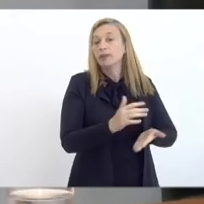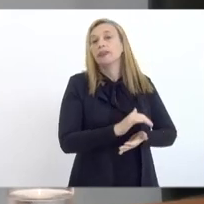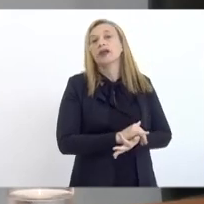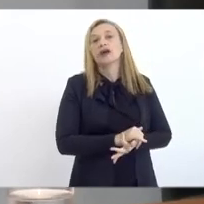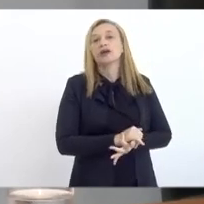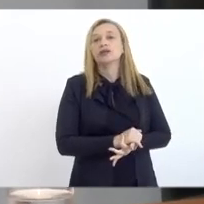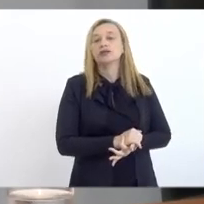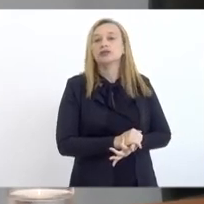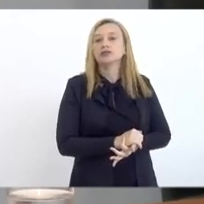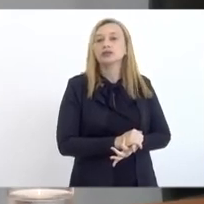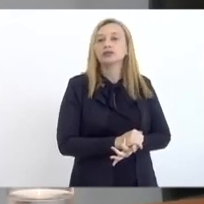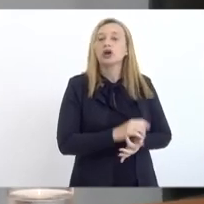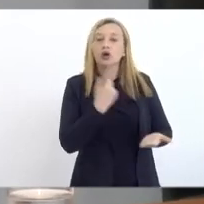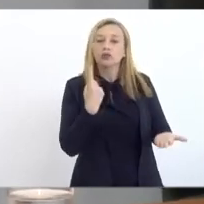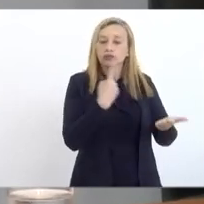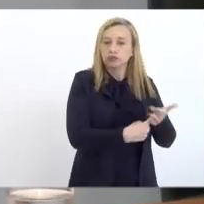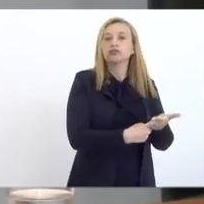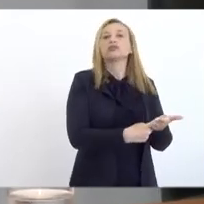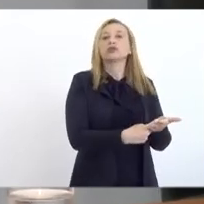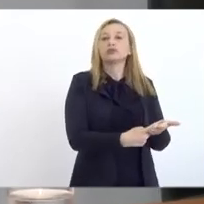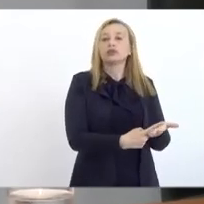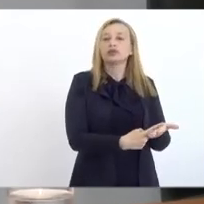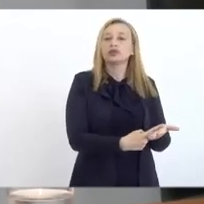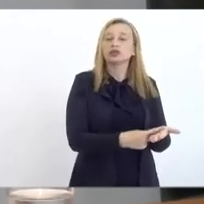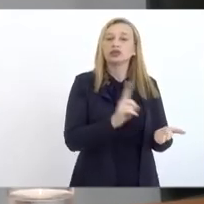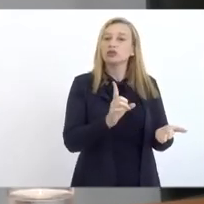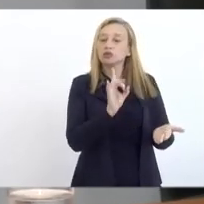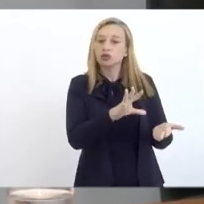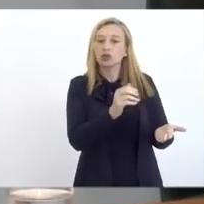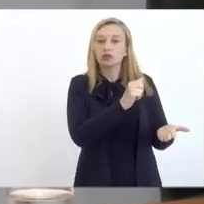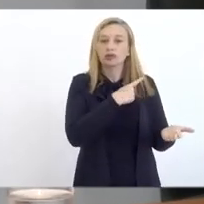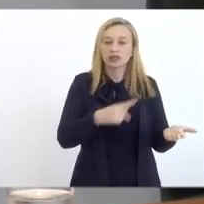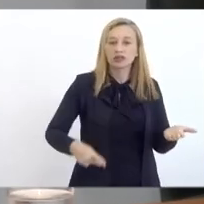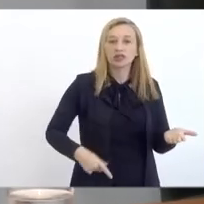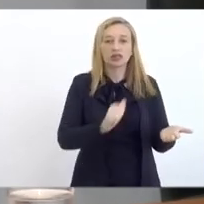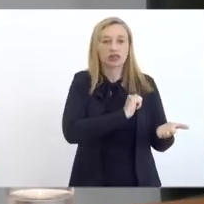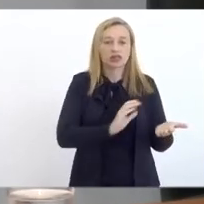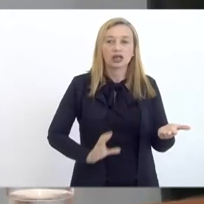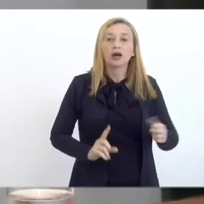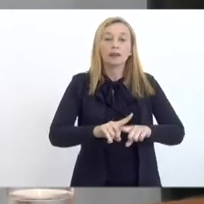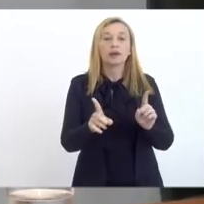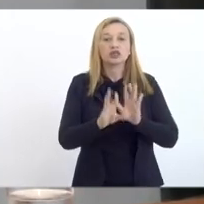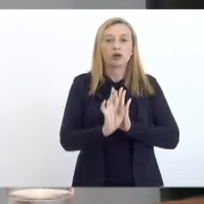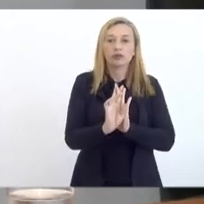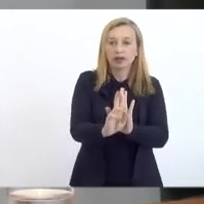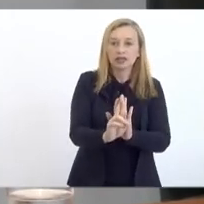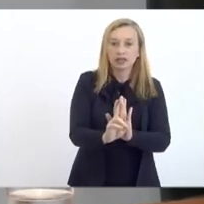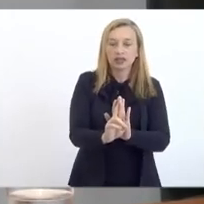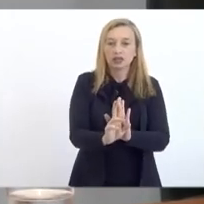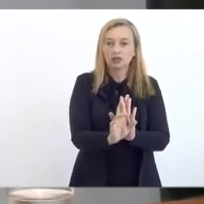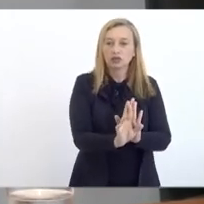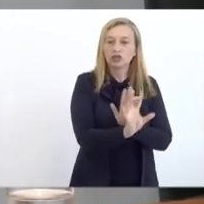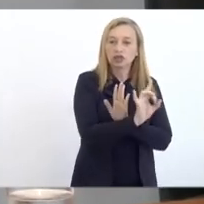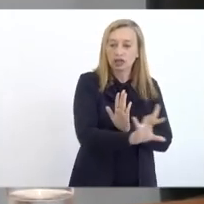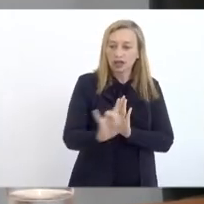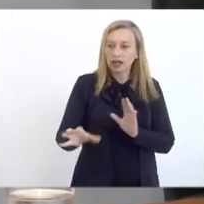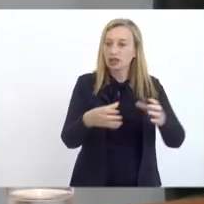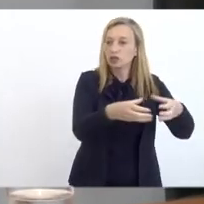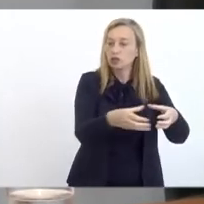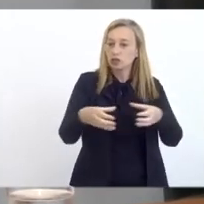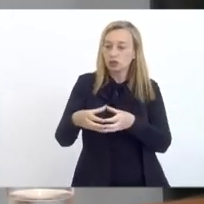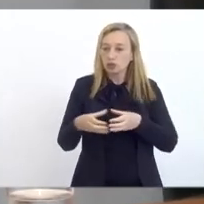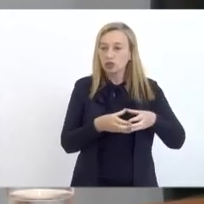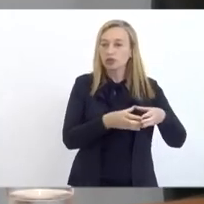eu cumpri o compromisso firmado não só com o presidente siciliano, mas com as representações das categorias, de sempre que tiver